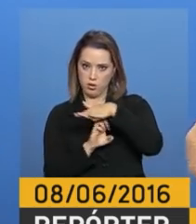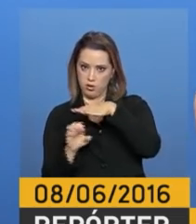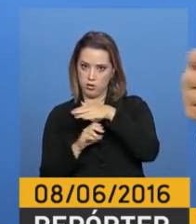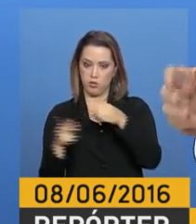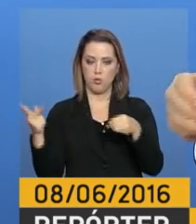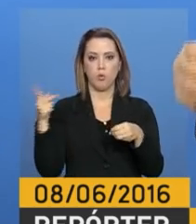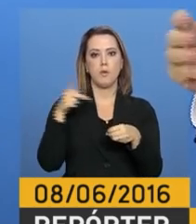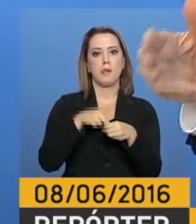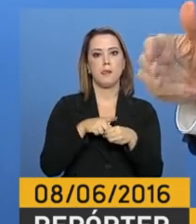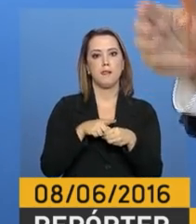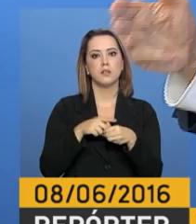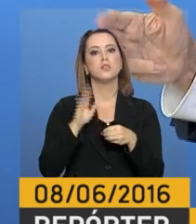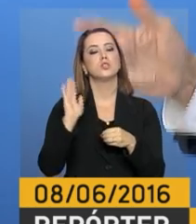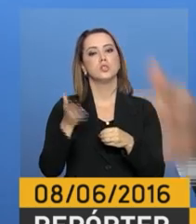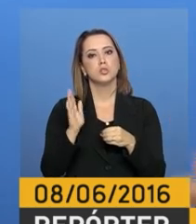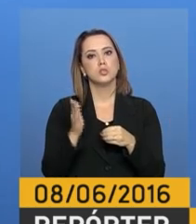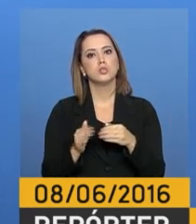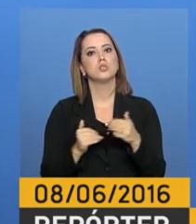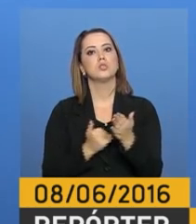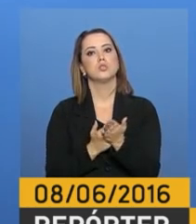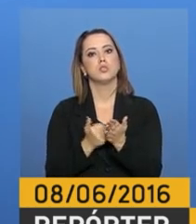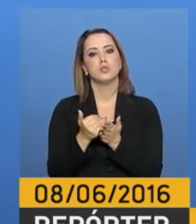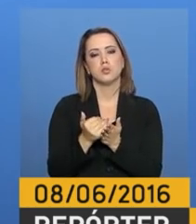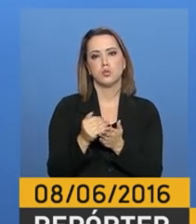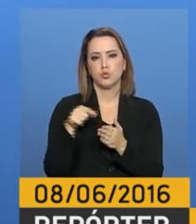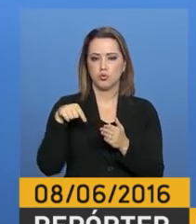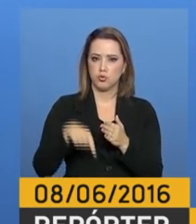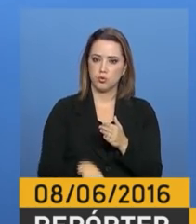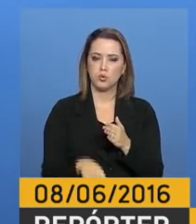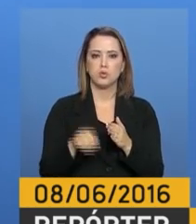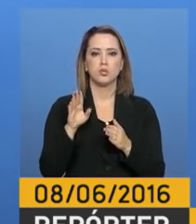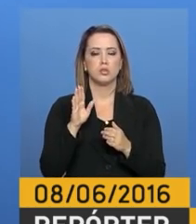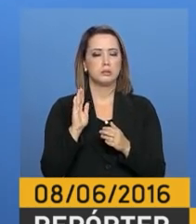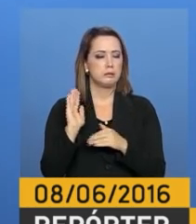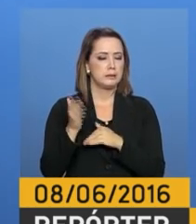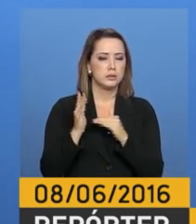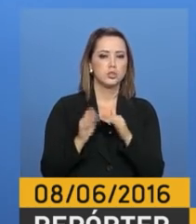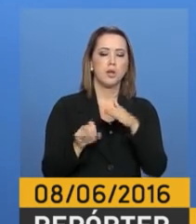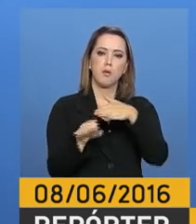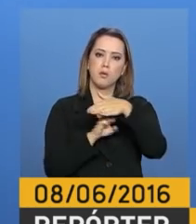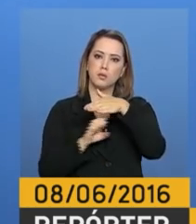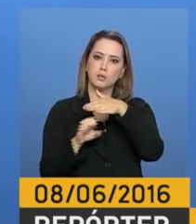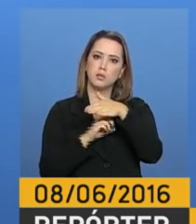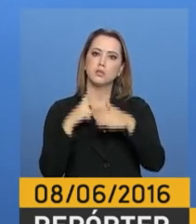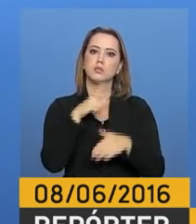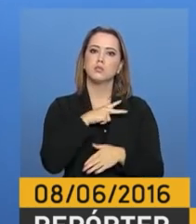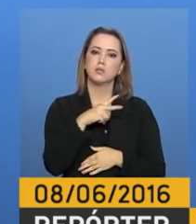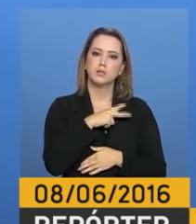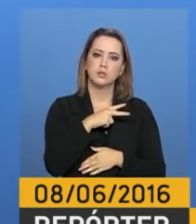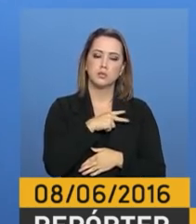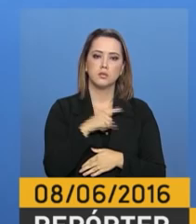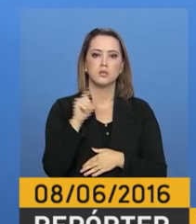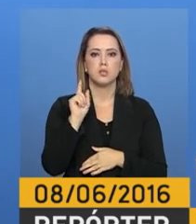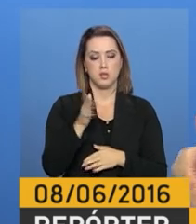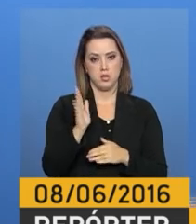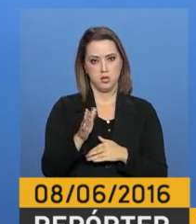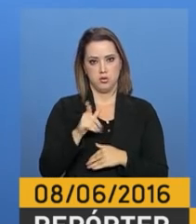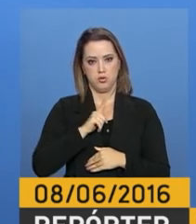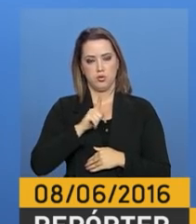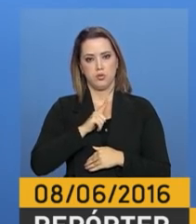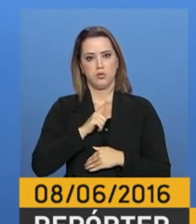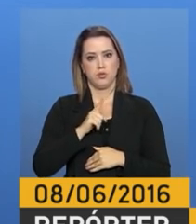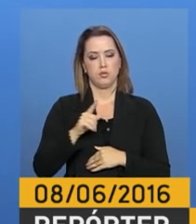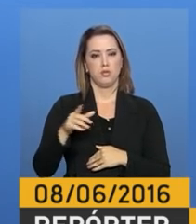últimos dias já começam a fazer os primeiros lançamentos em muito tempo com sucesso Eu Tenho recebido um